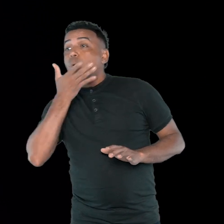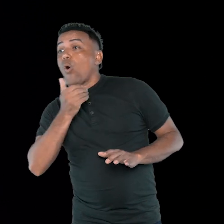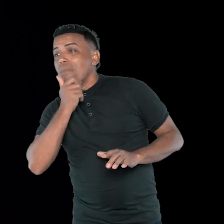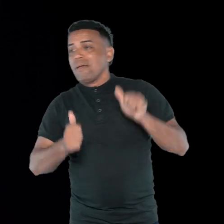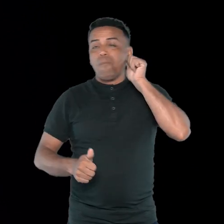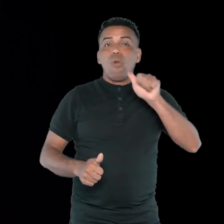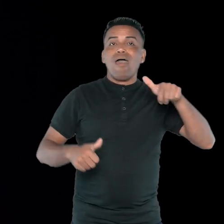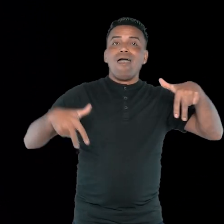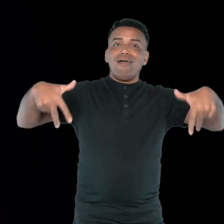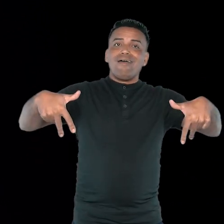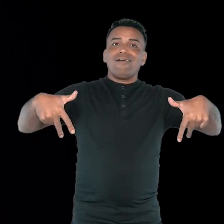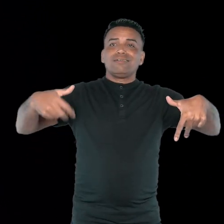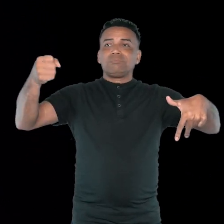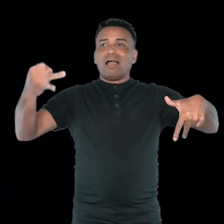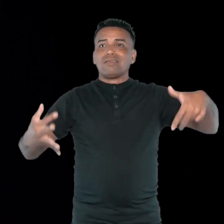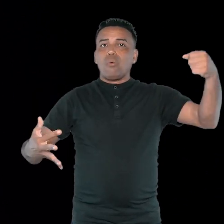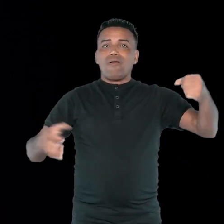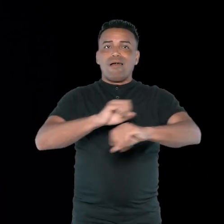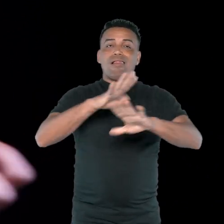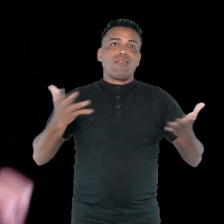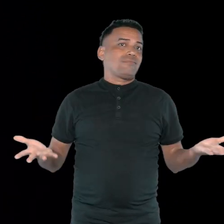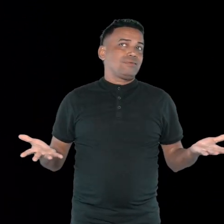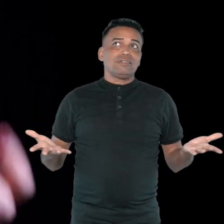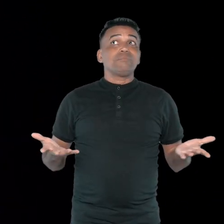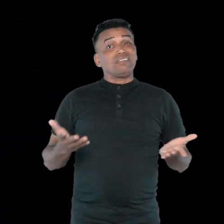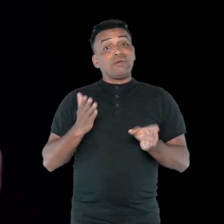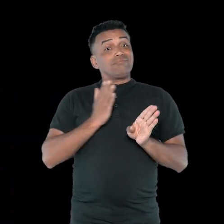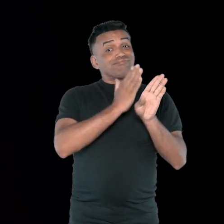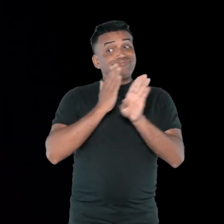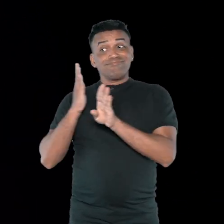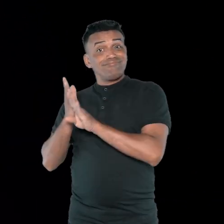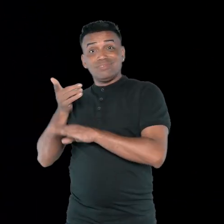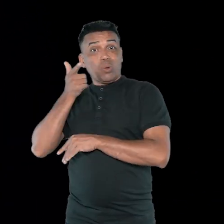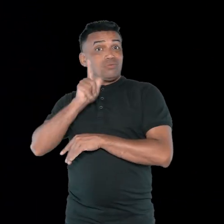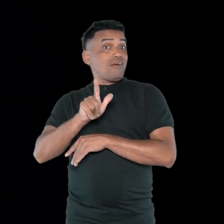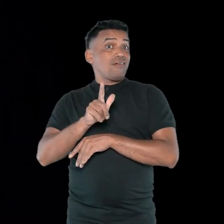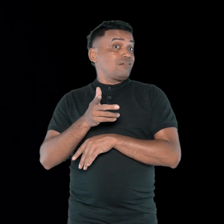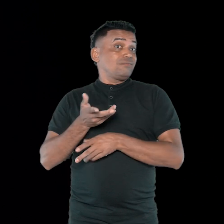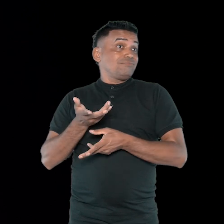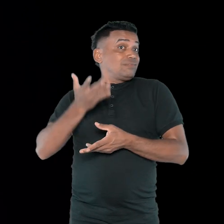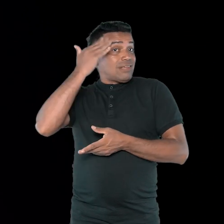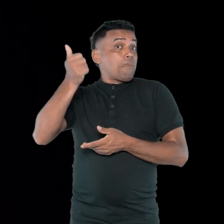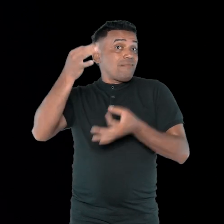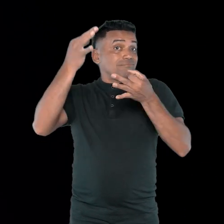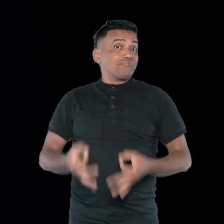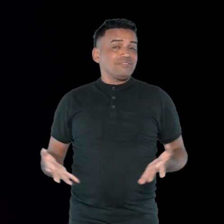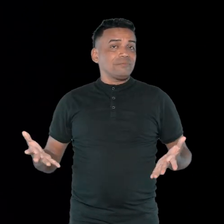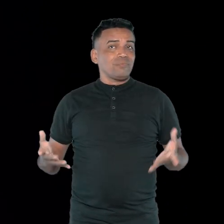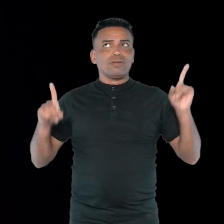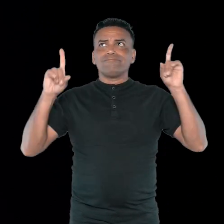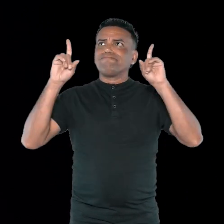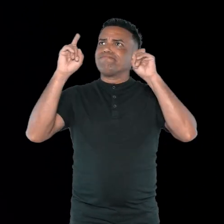ao mesmo tempo, existe alguma coisa ali que a gente não consegue, de fato, alcançar e dar contorno. Então, às vezes, para essa dificuldade